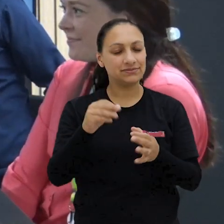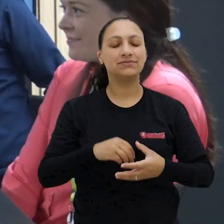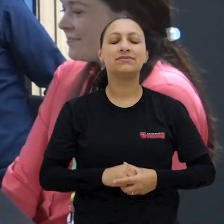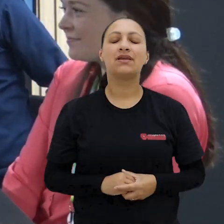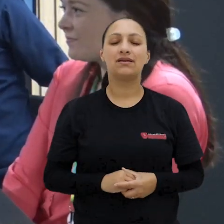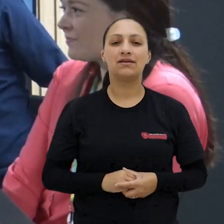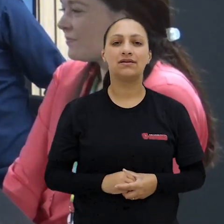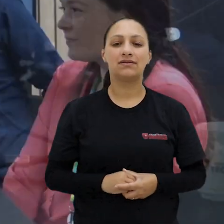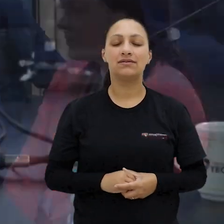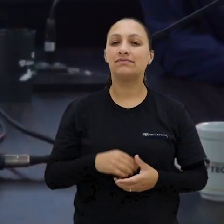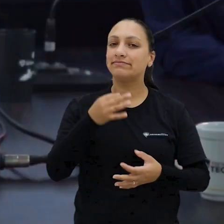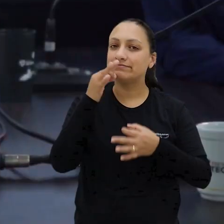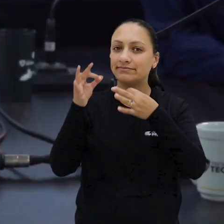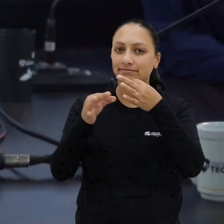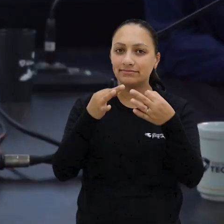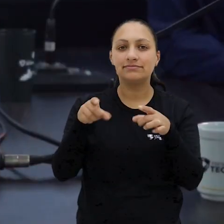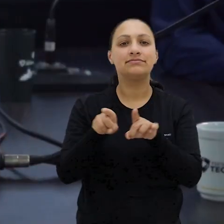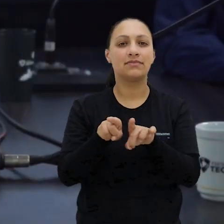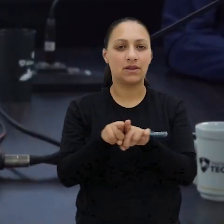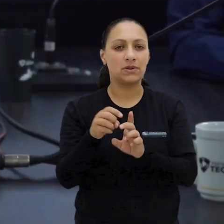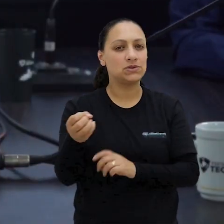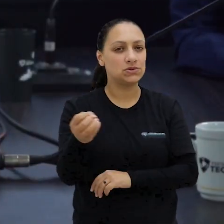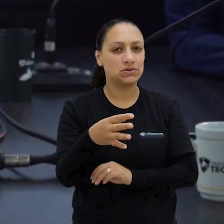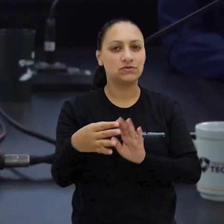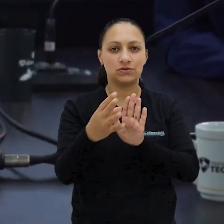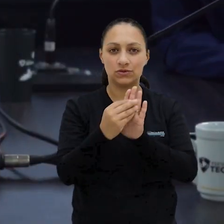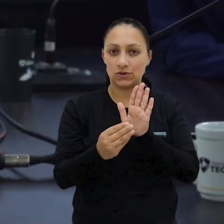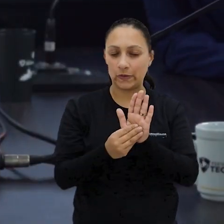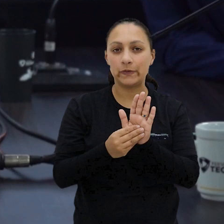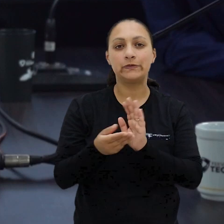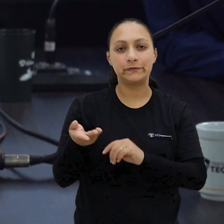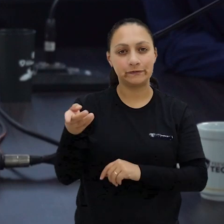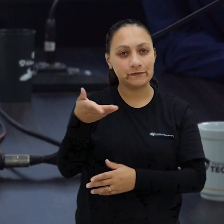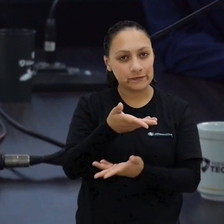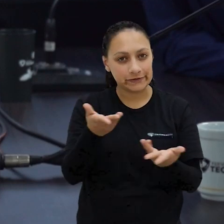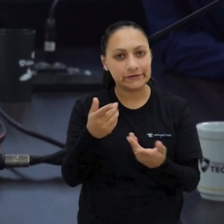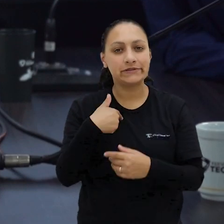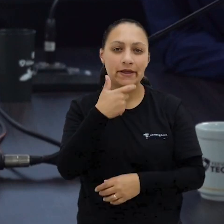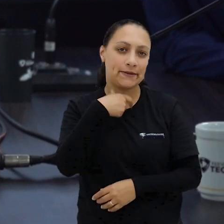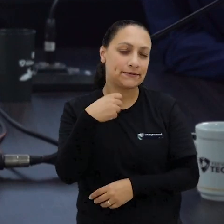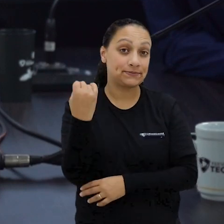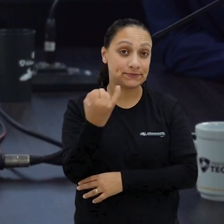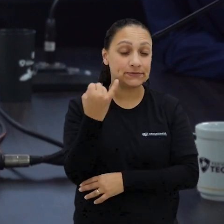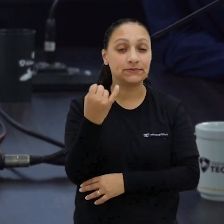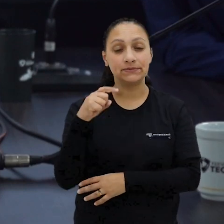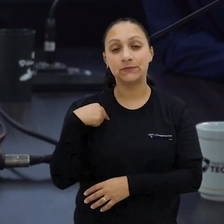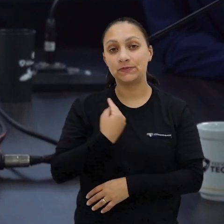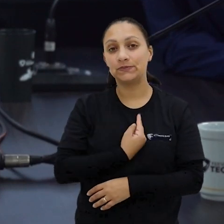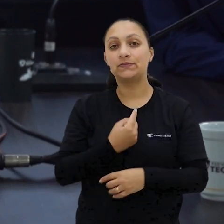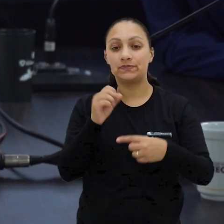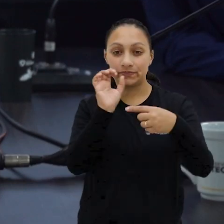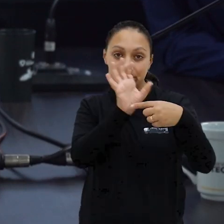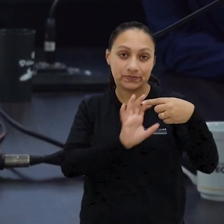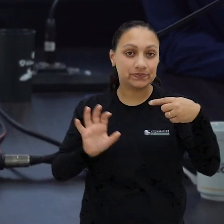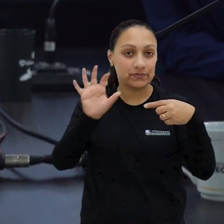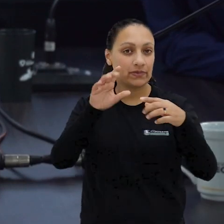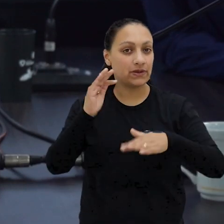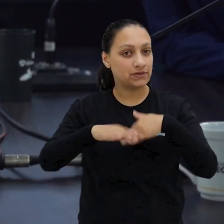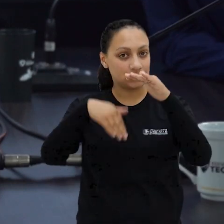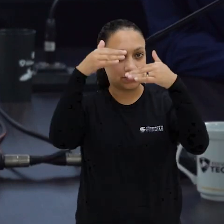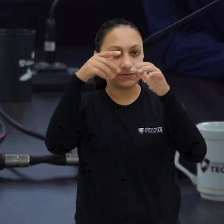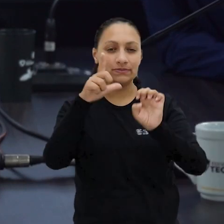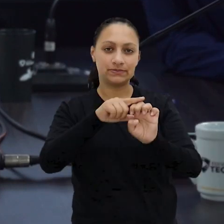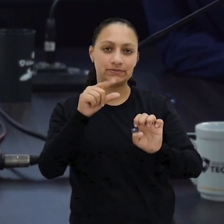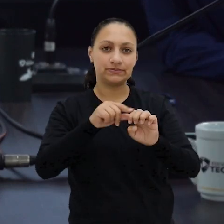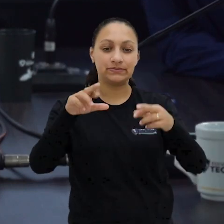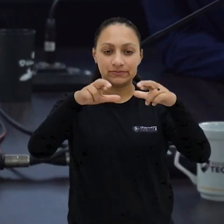acompanhando, trazerem sugestões também de novos conteúdos, assuntos que vocês acham relevantes para o nosso ecossistema, para o desenvolvimento